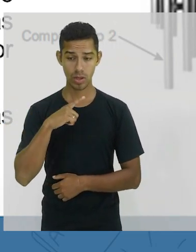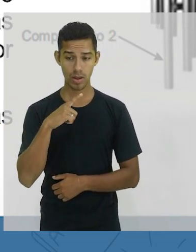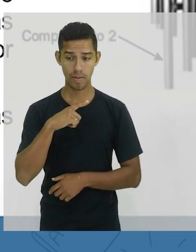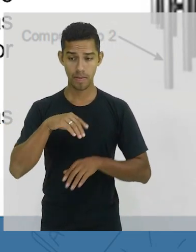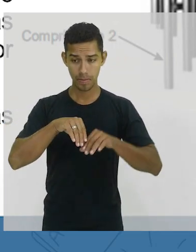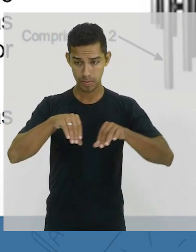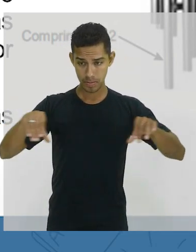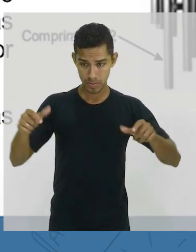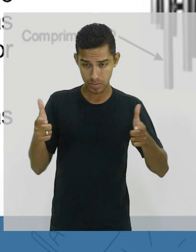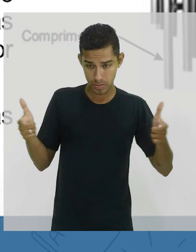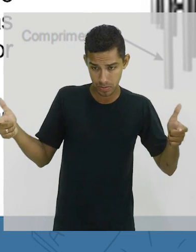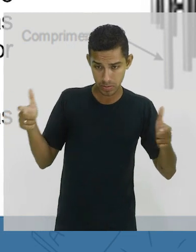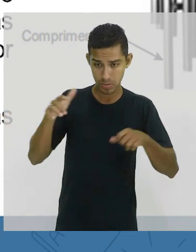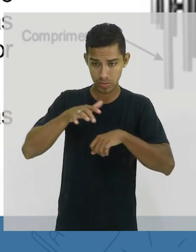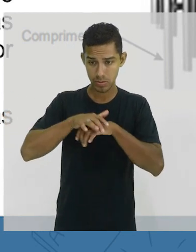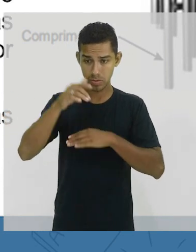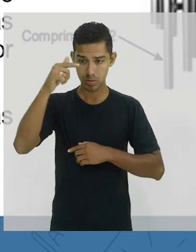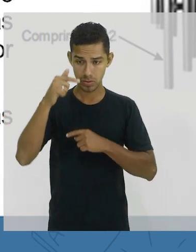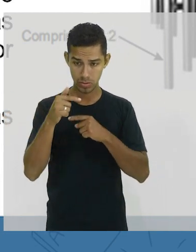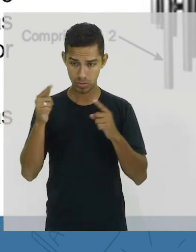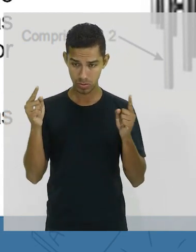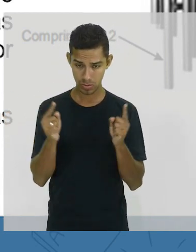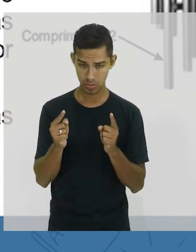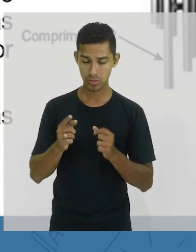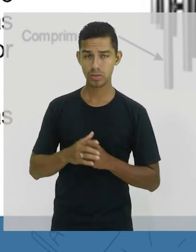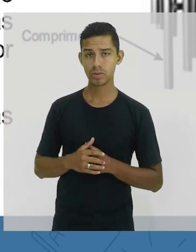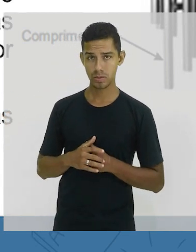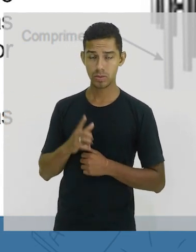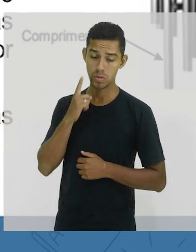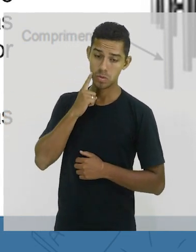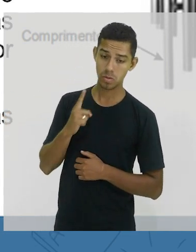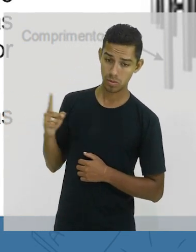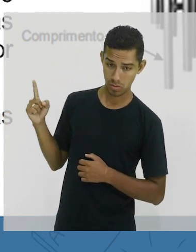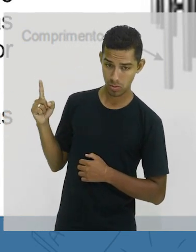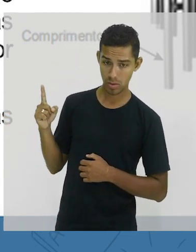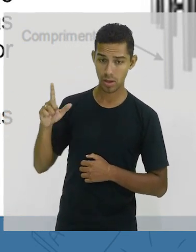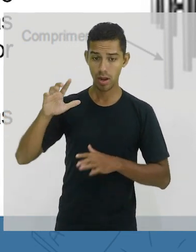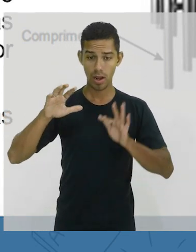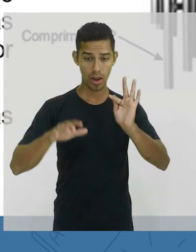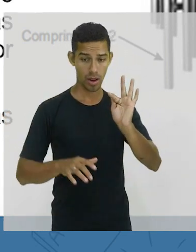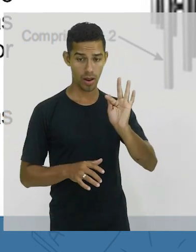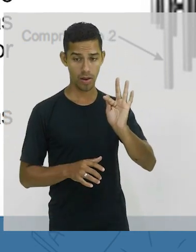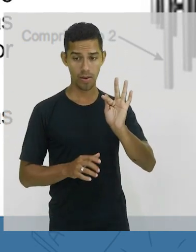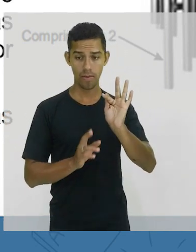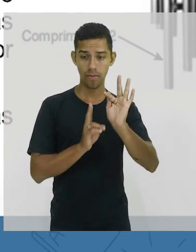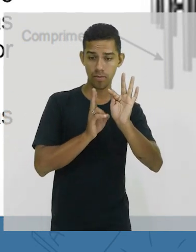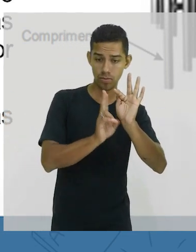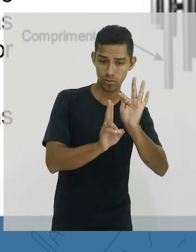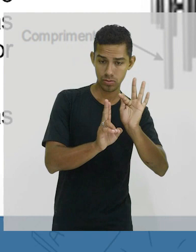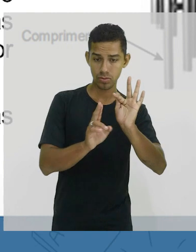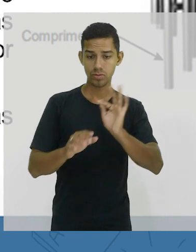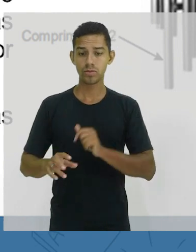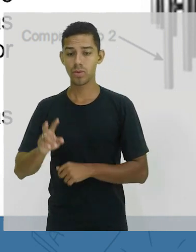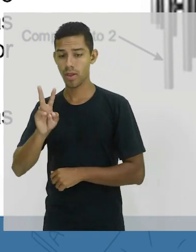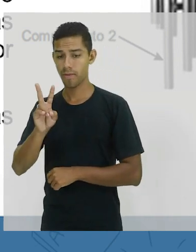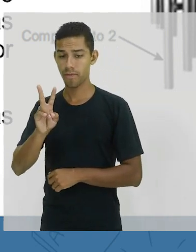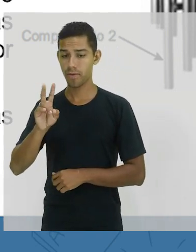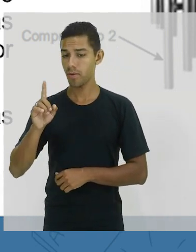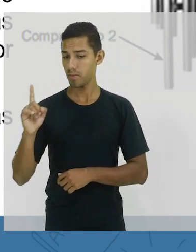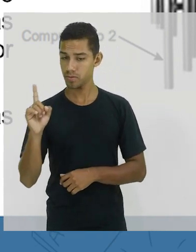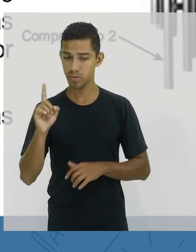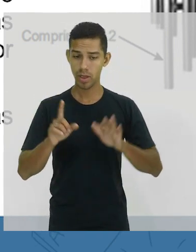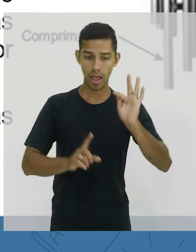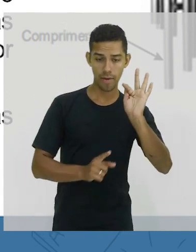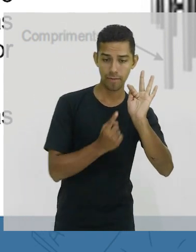barras menores, né? Ok? Considere F1 e V1, respectivamente, como